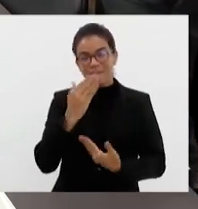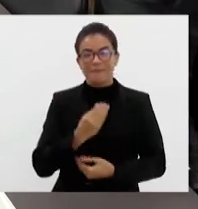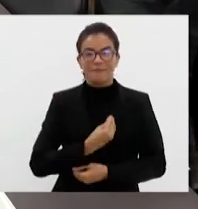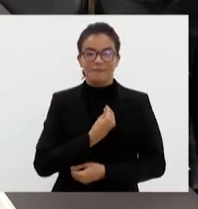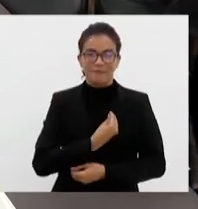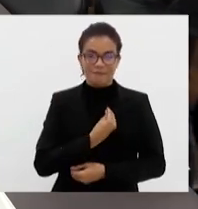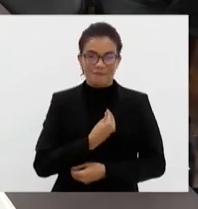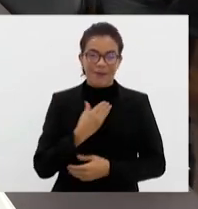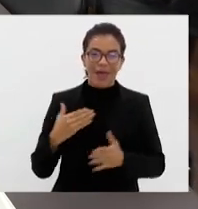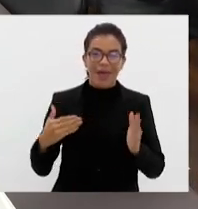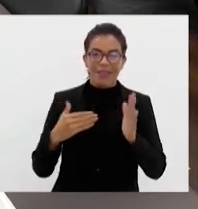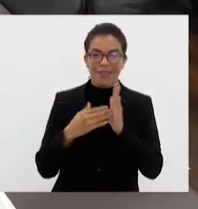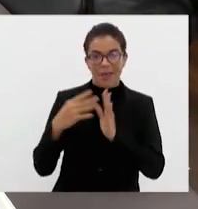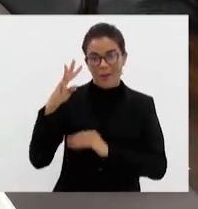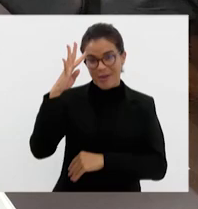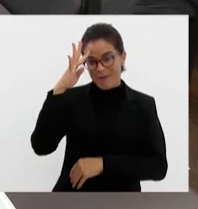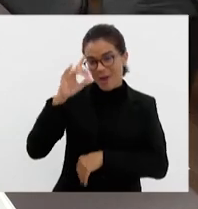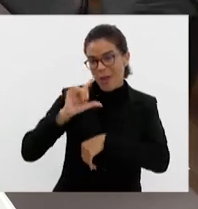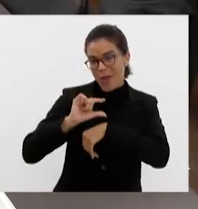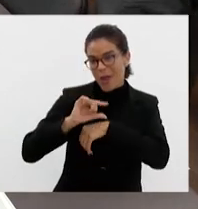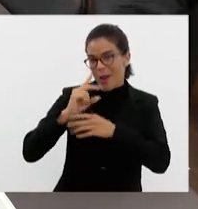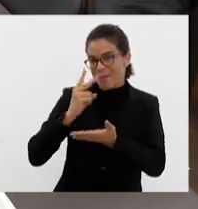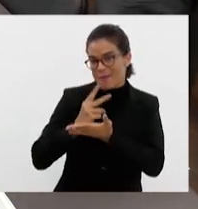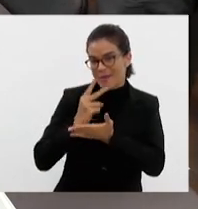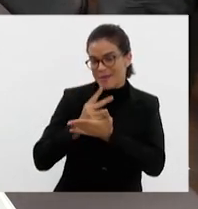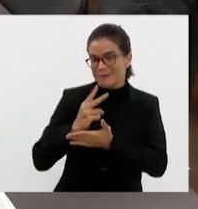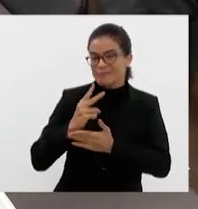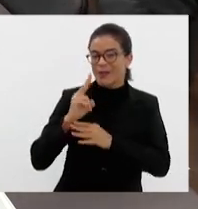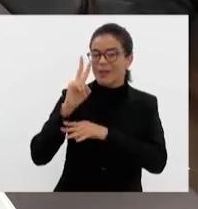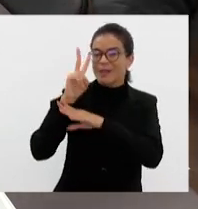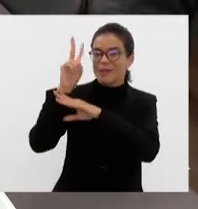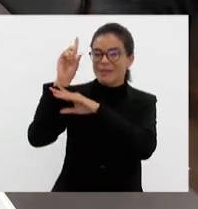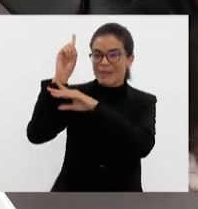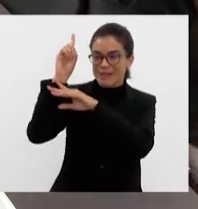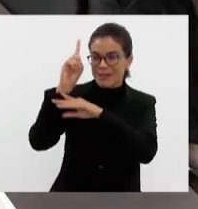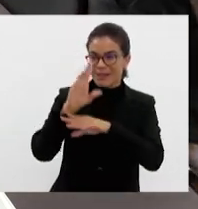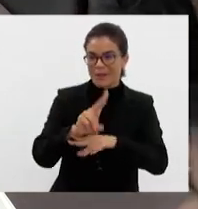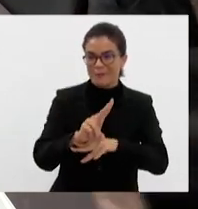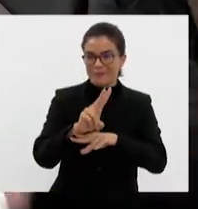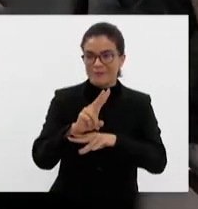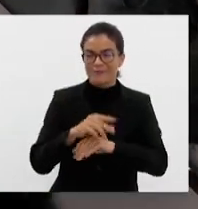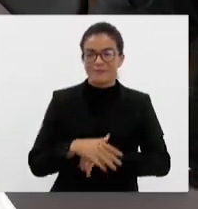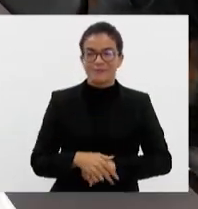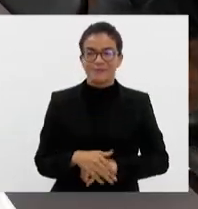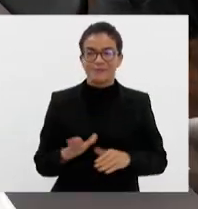Até a próxima quarta-feira, no mesmo horário. Fiquem com Deus. Está encerrada a sessão.